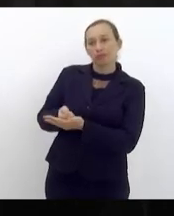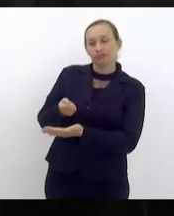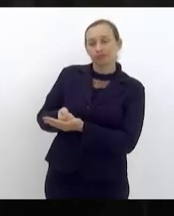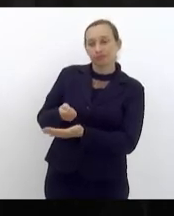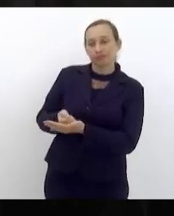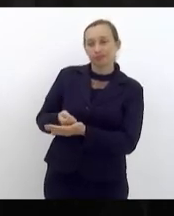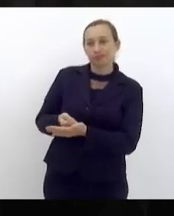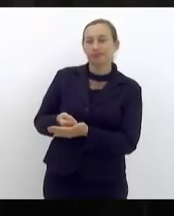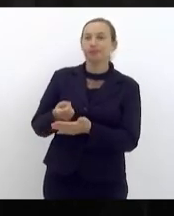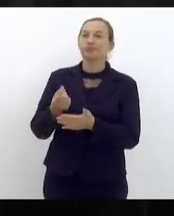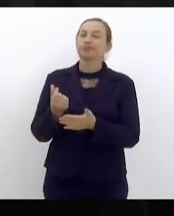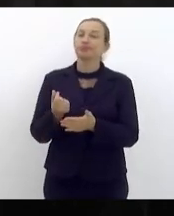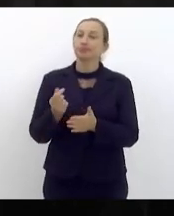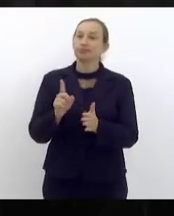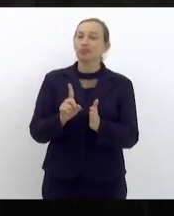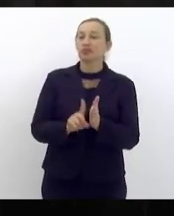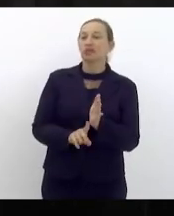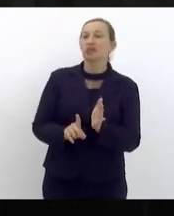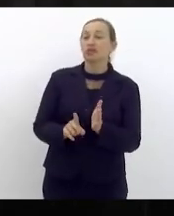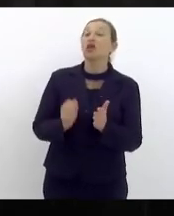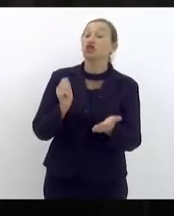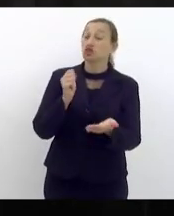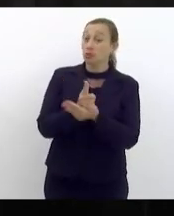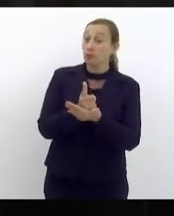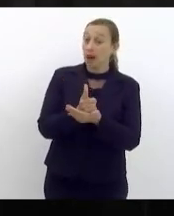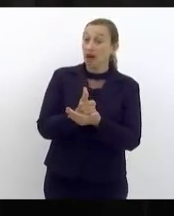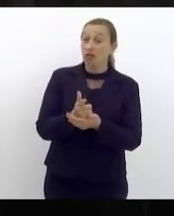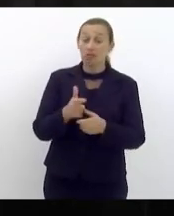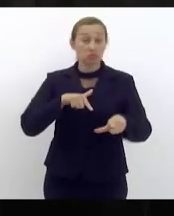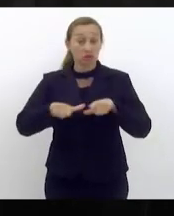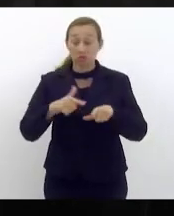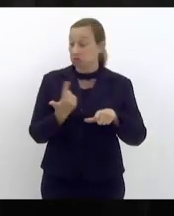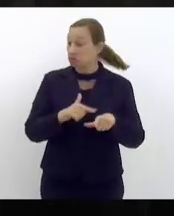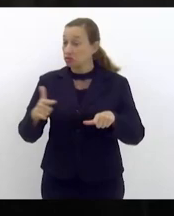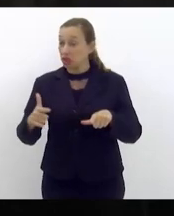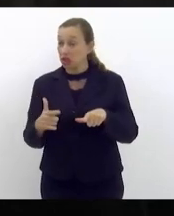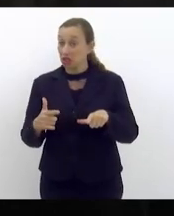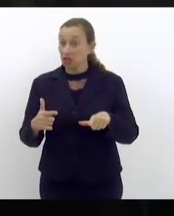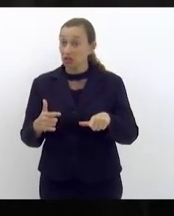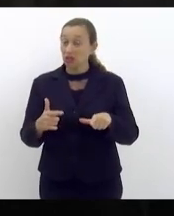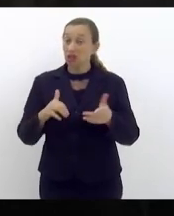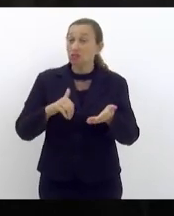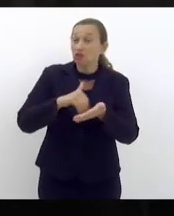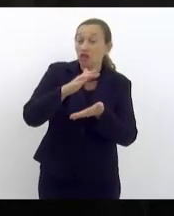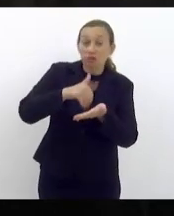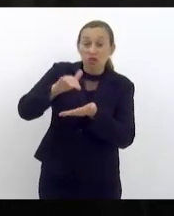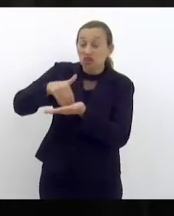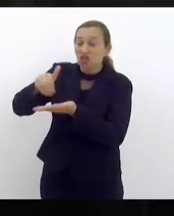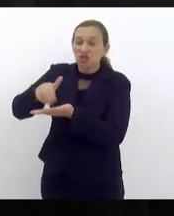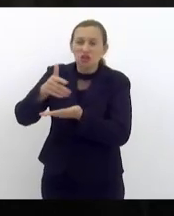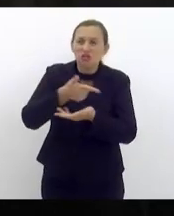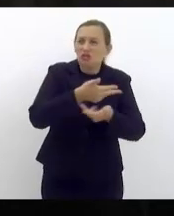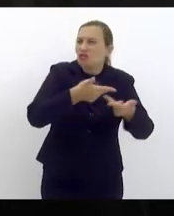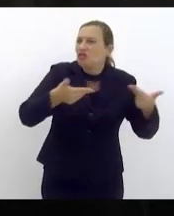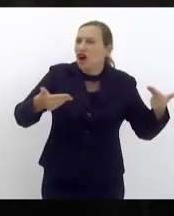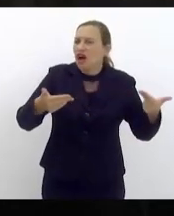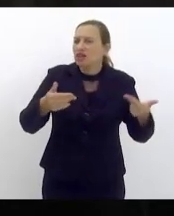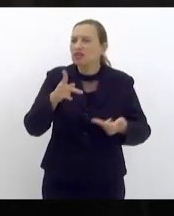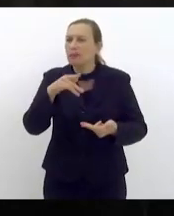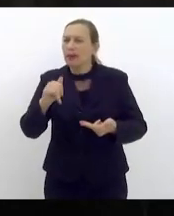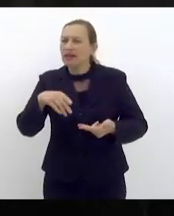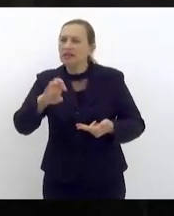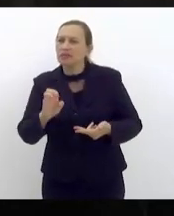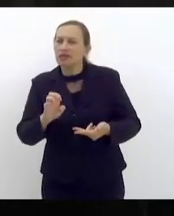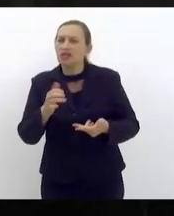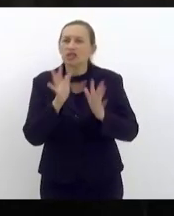a presença dos cobradores a gente paga por um serviço que não tem e eles estão demitindo milhares de pais e